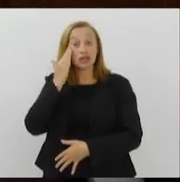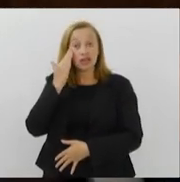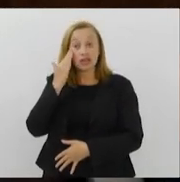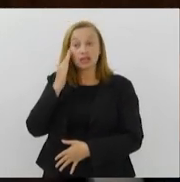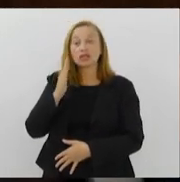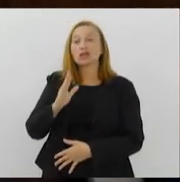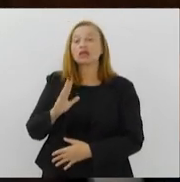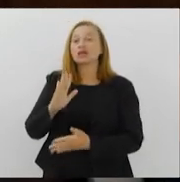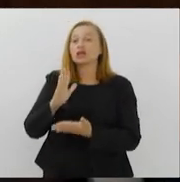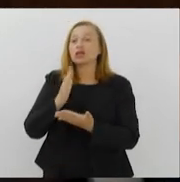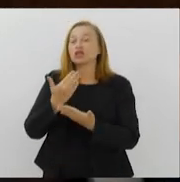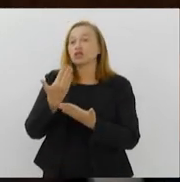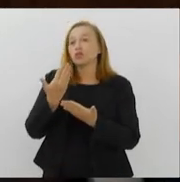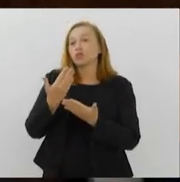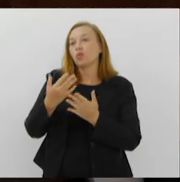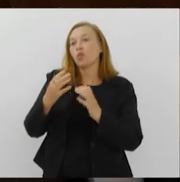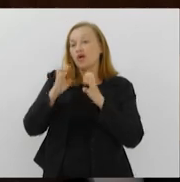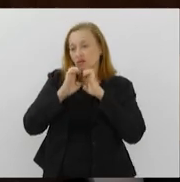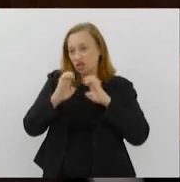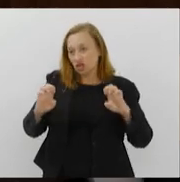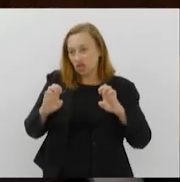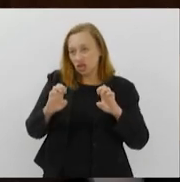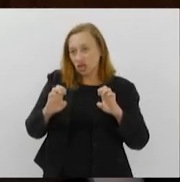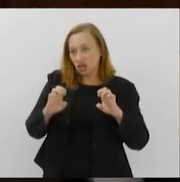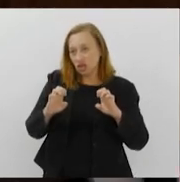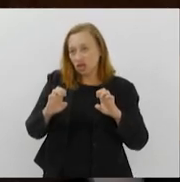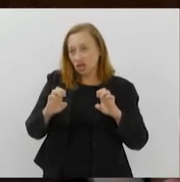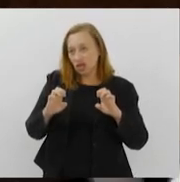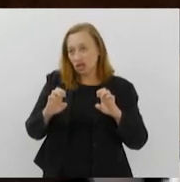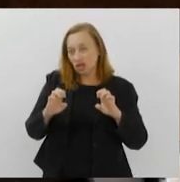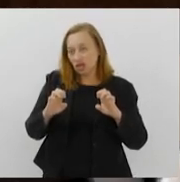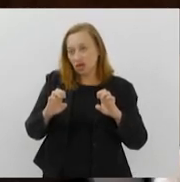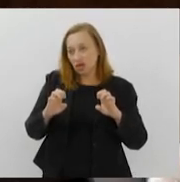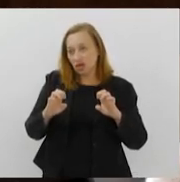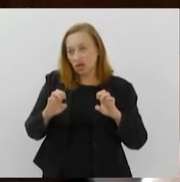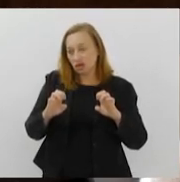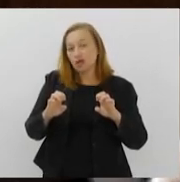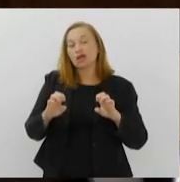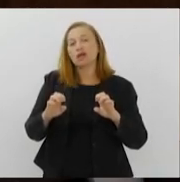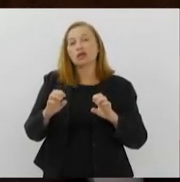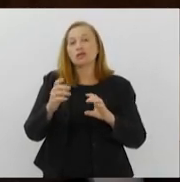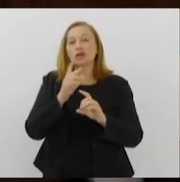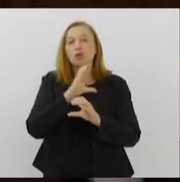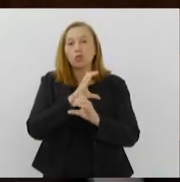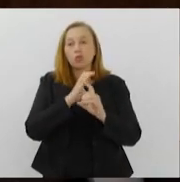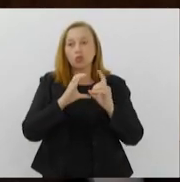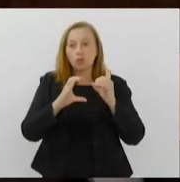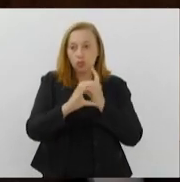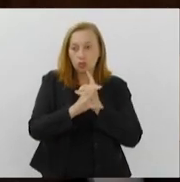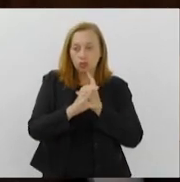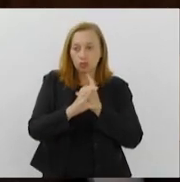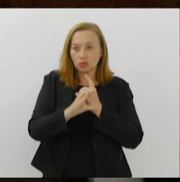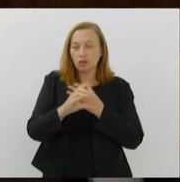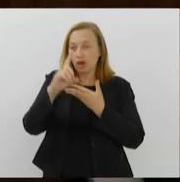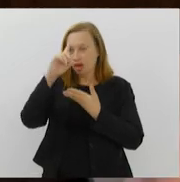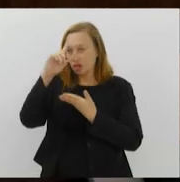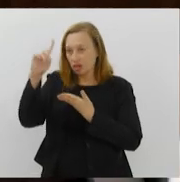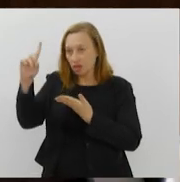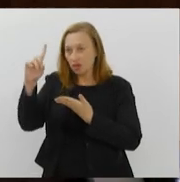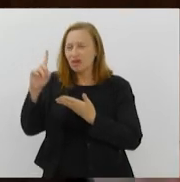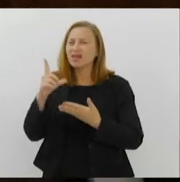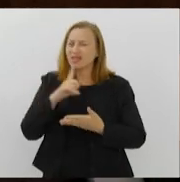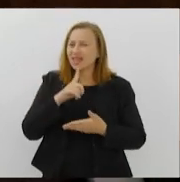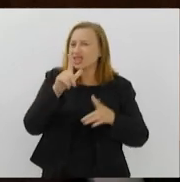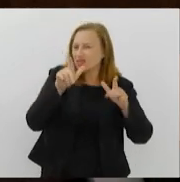e professa profundamente o culto ao Evangelho, há diferença nas duas